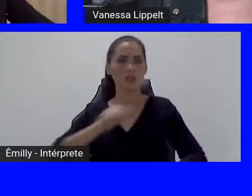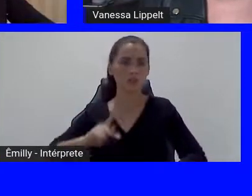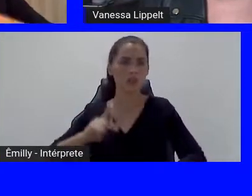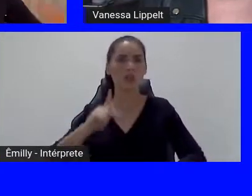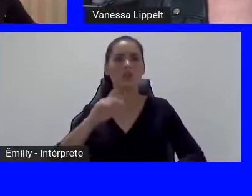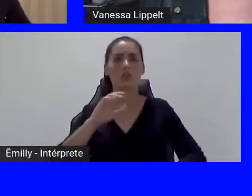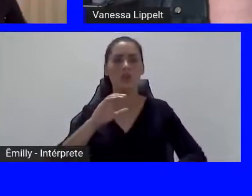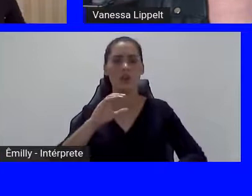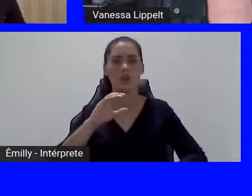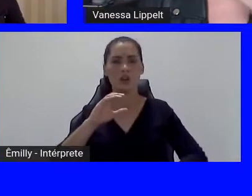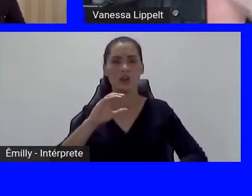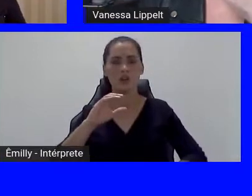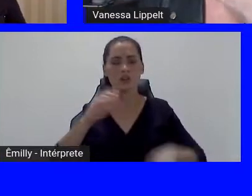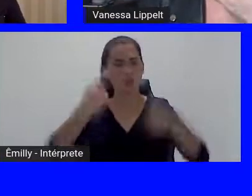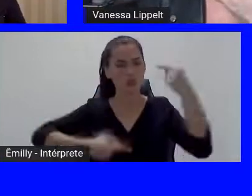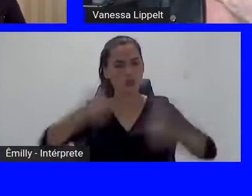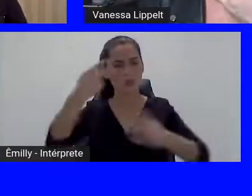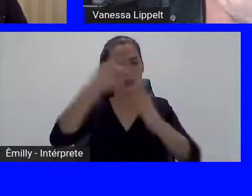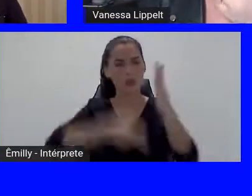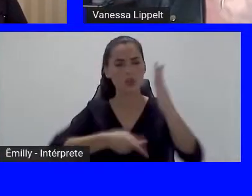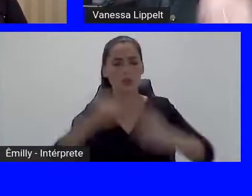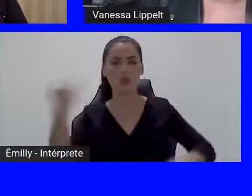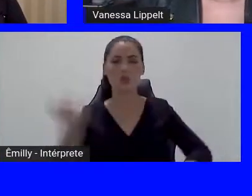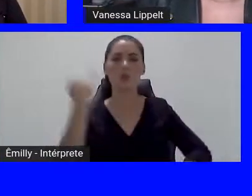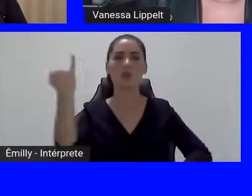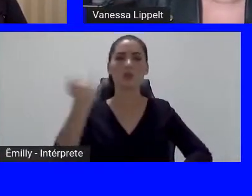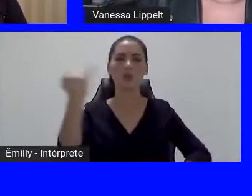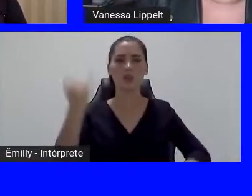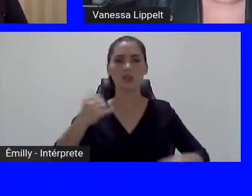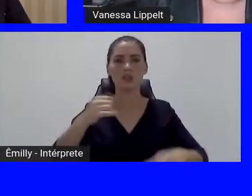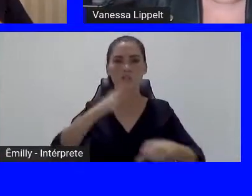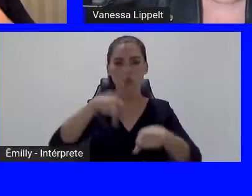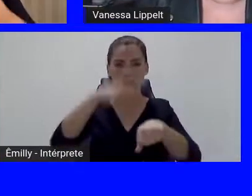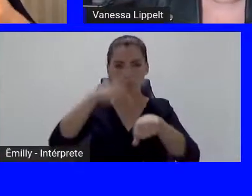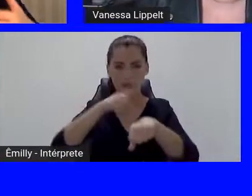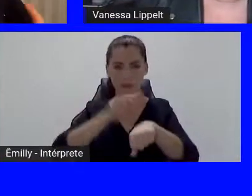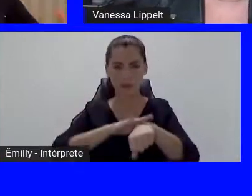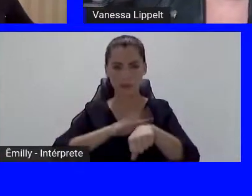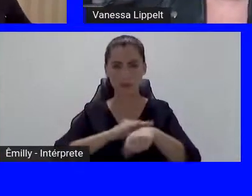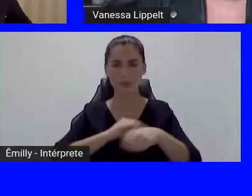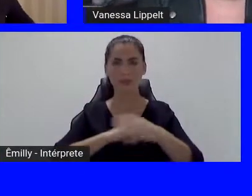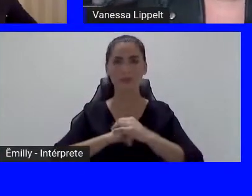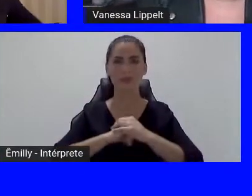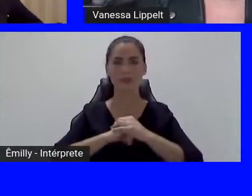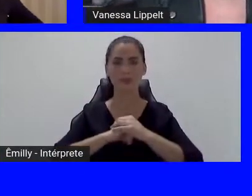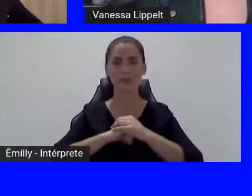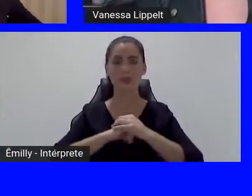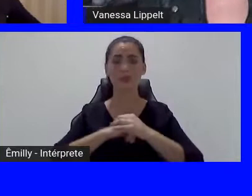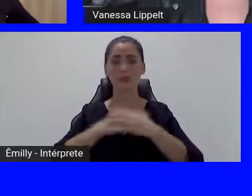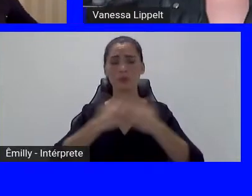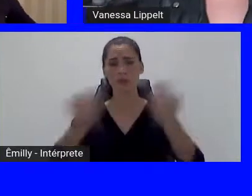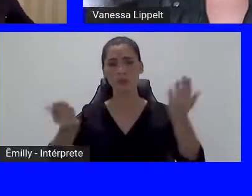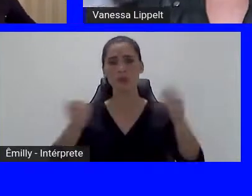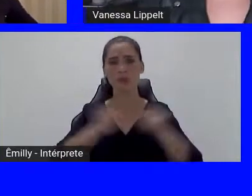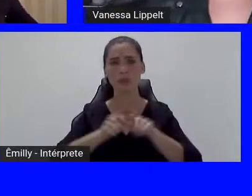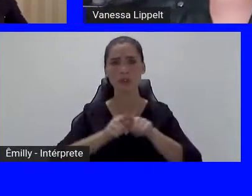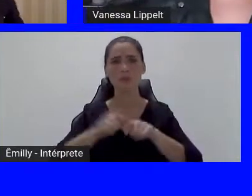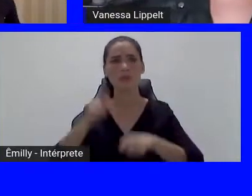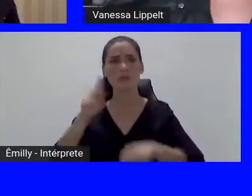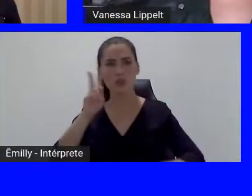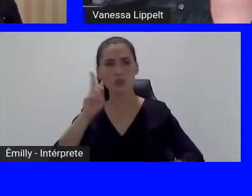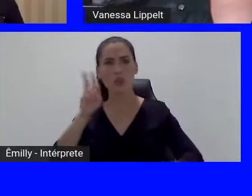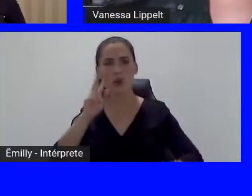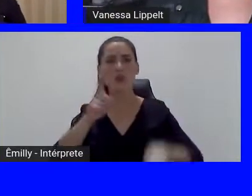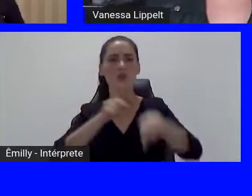aprovando os projetos mais importantes para o país naquele momento, e no retrocesso da minha história, desde a época em que fui